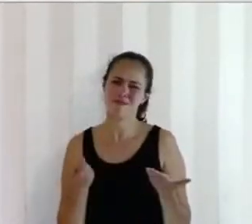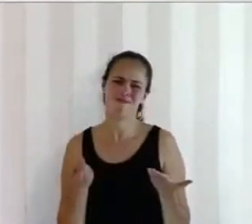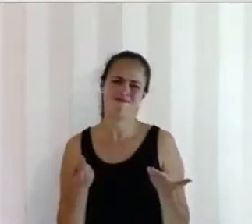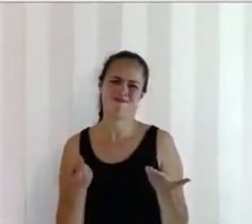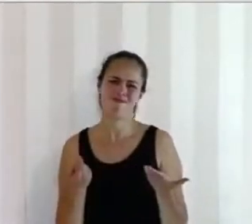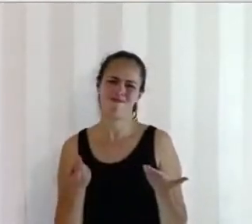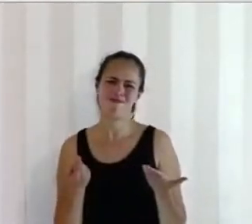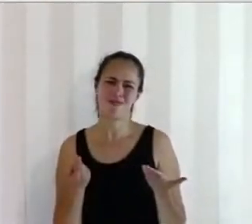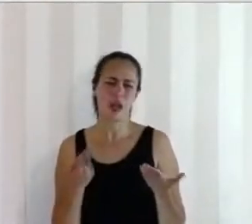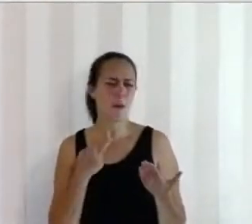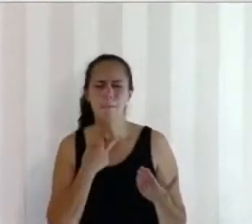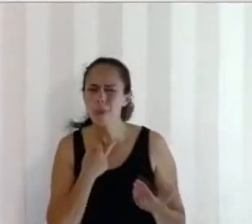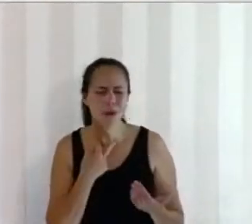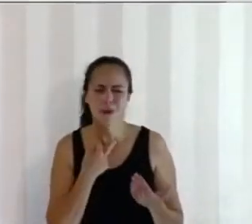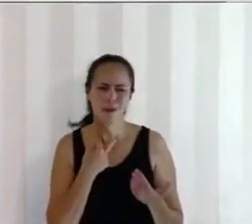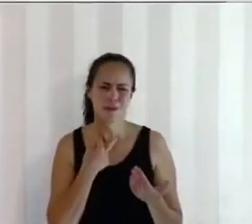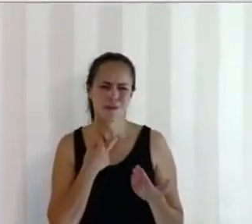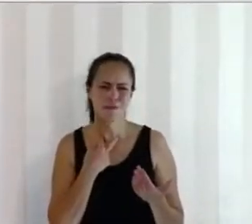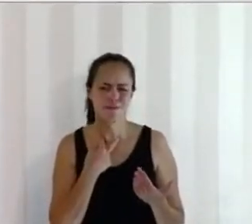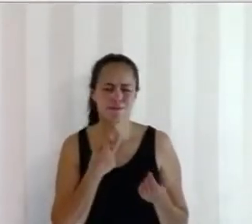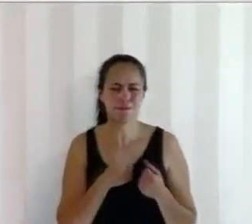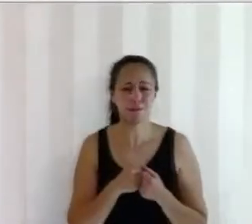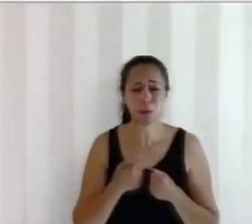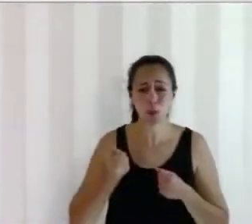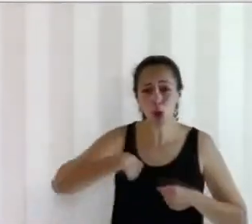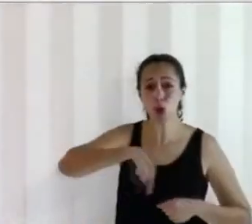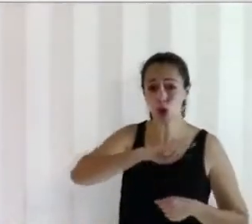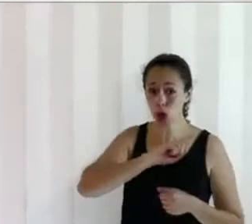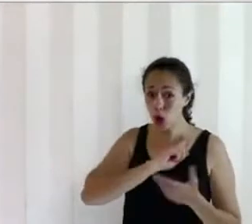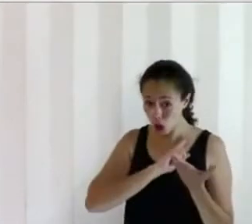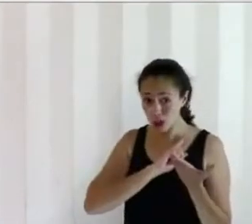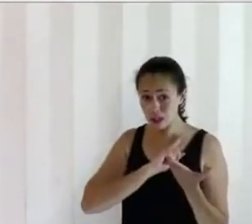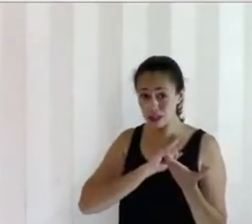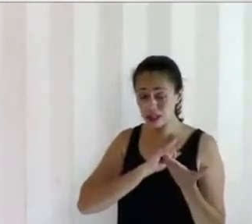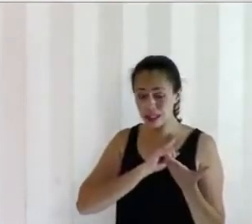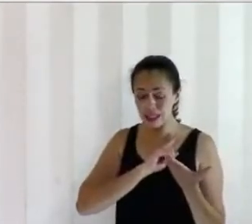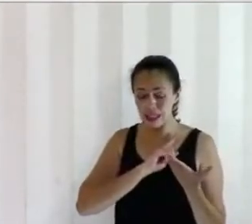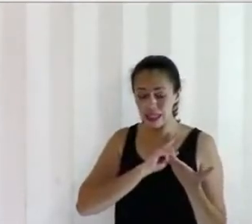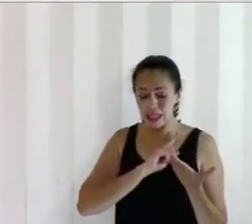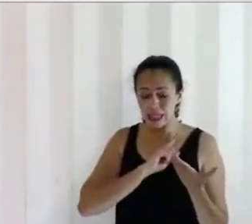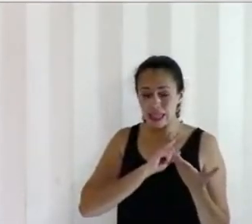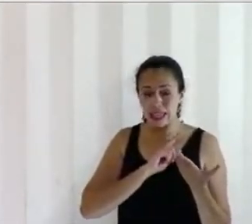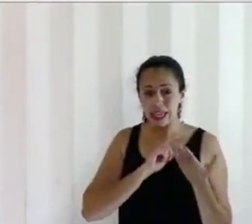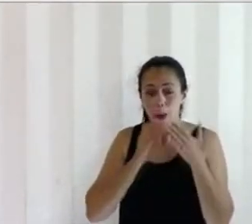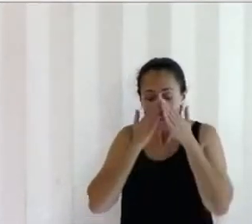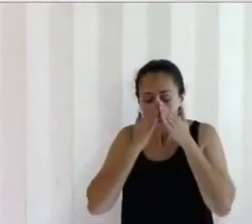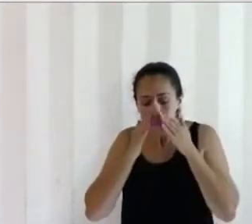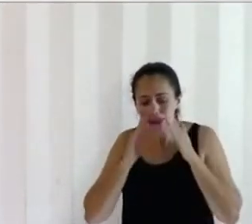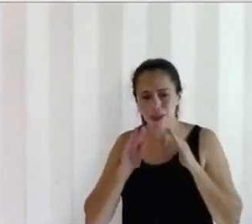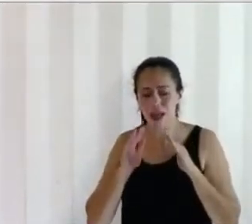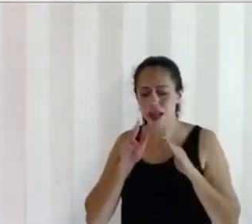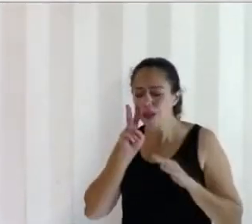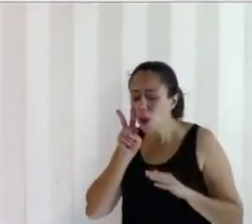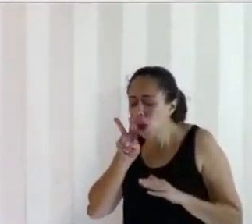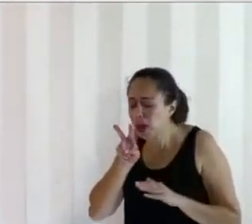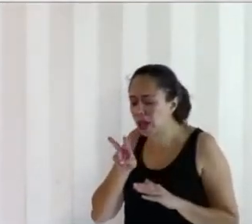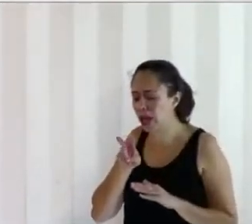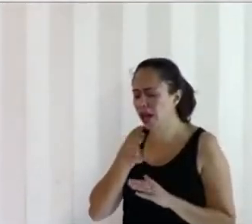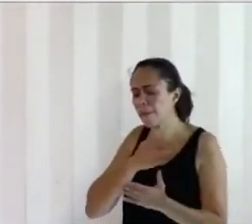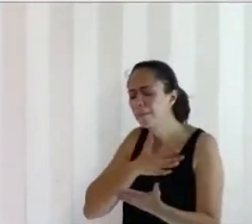quis dizer, que a nossa qualidade, a qualidade da nossa piedade, tem de ser